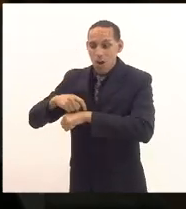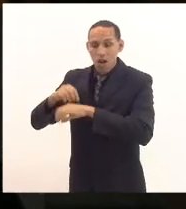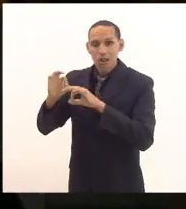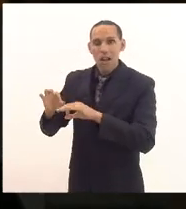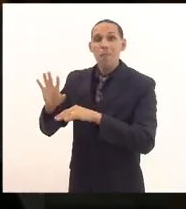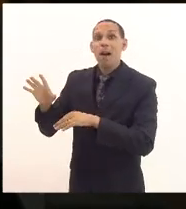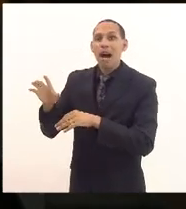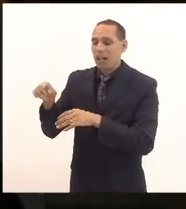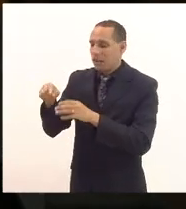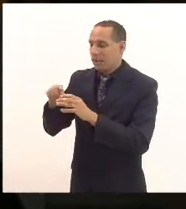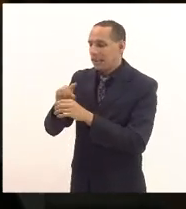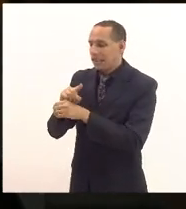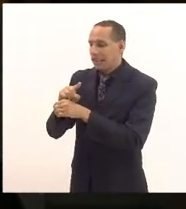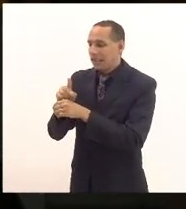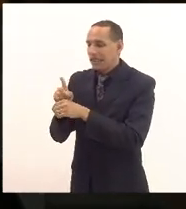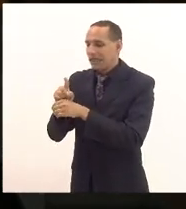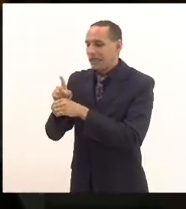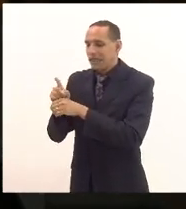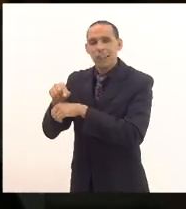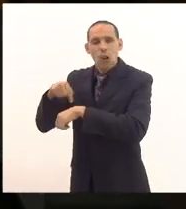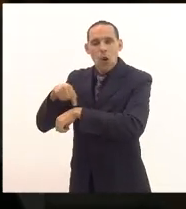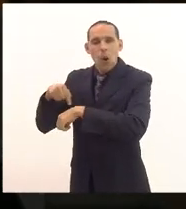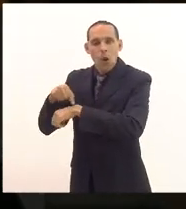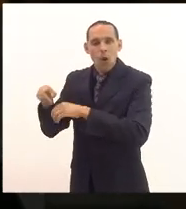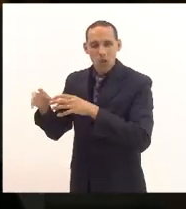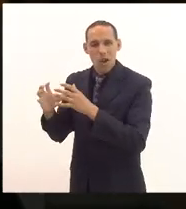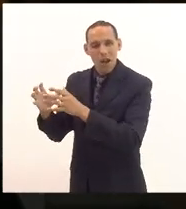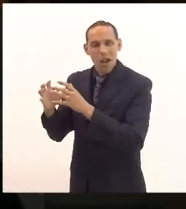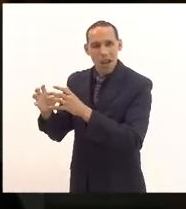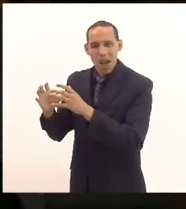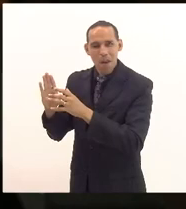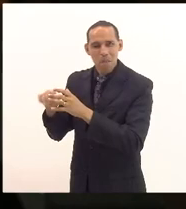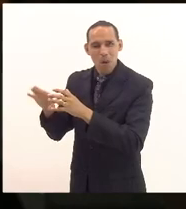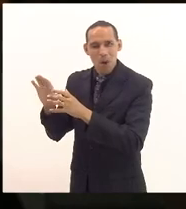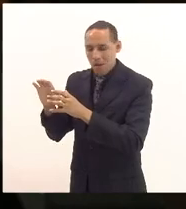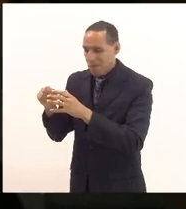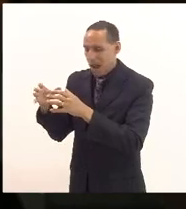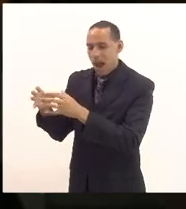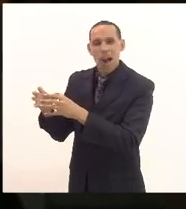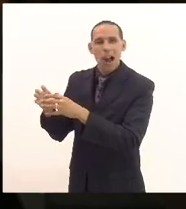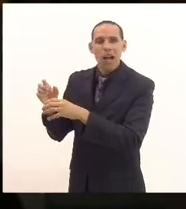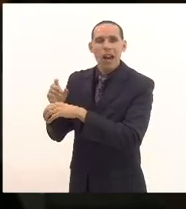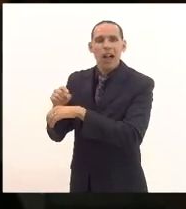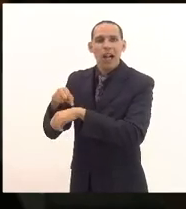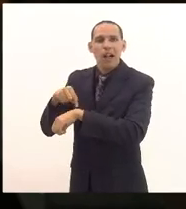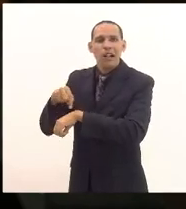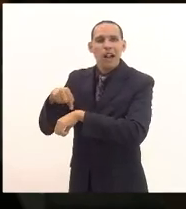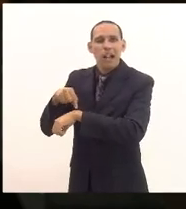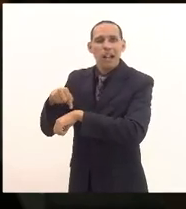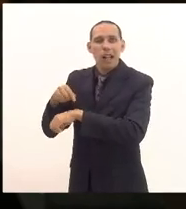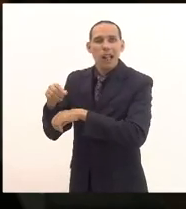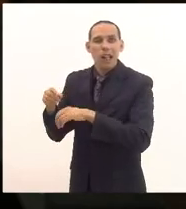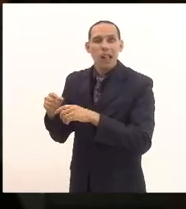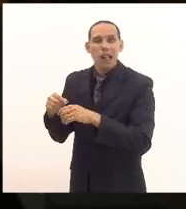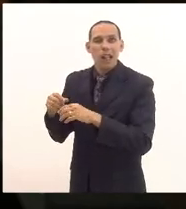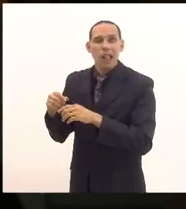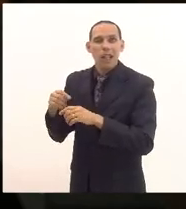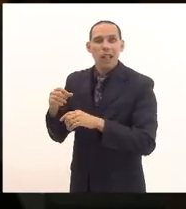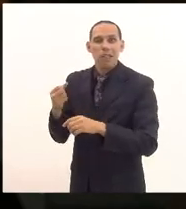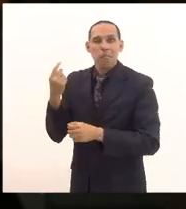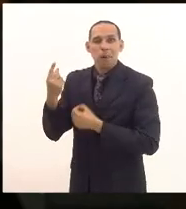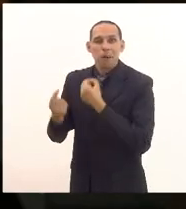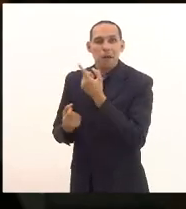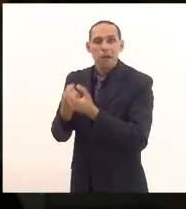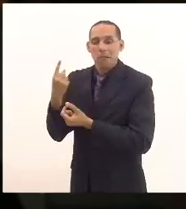marcador de um dia e hora é absolutamente aleatório, que vai depender de